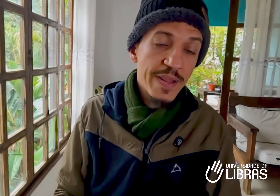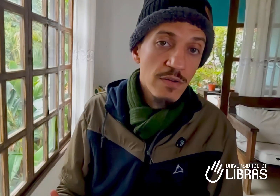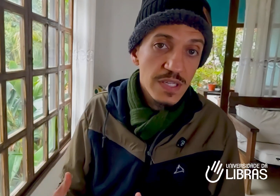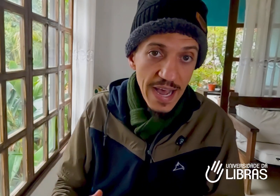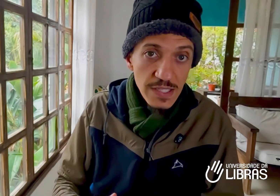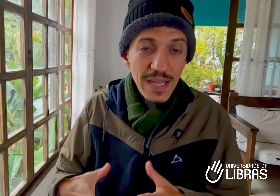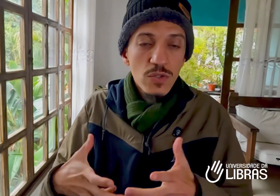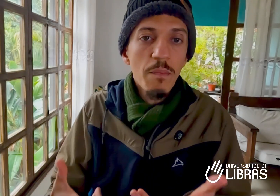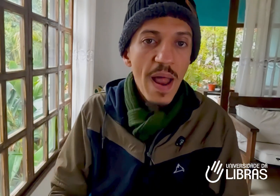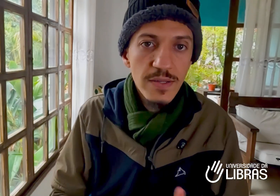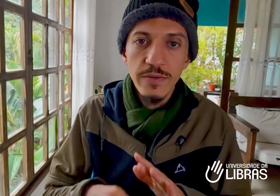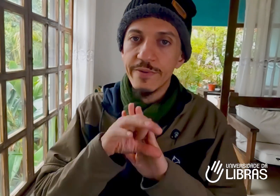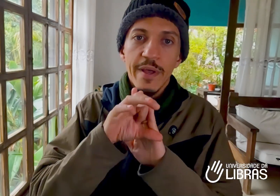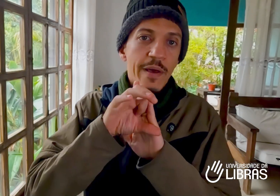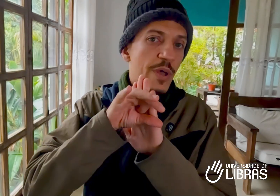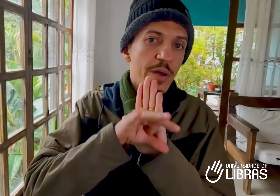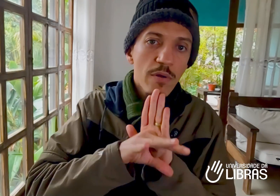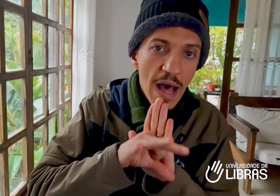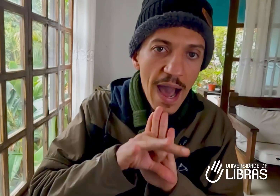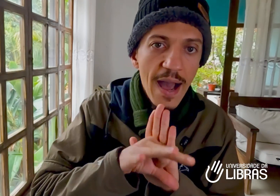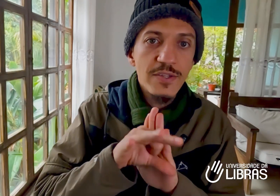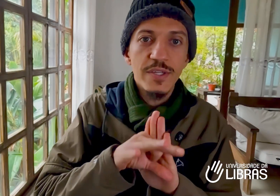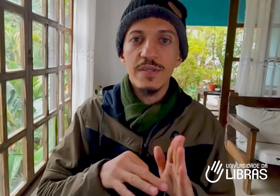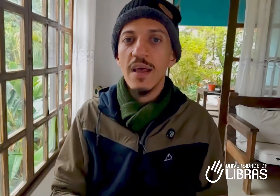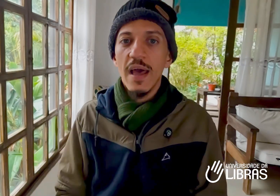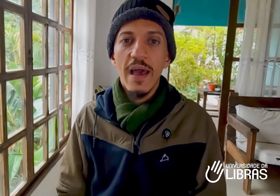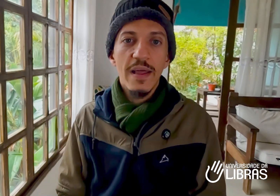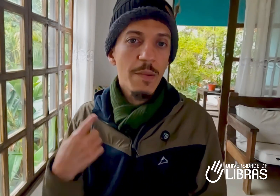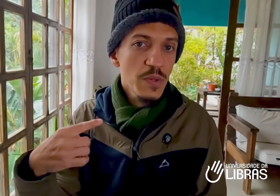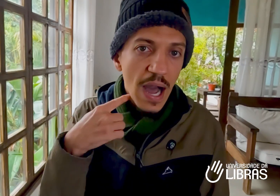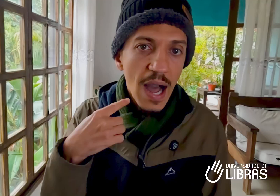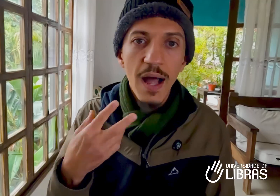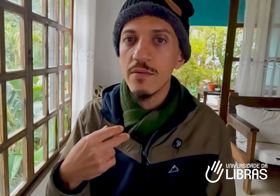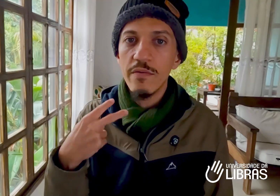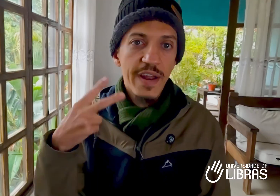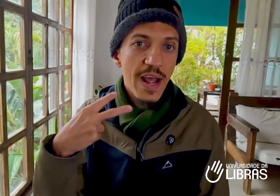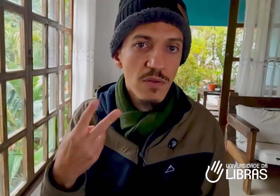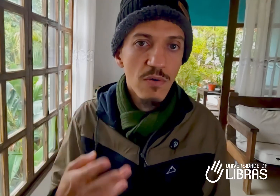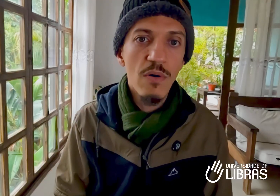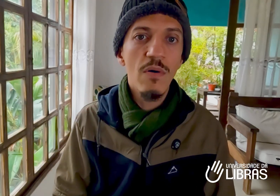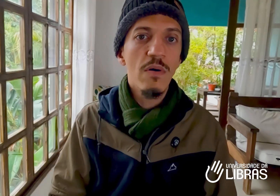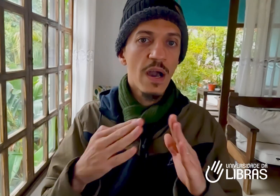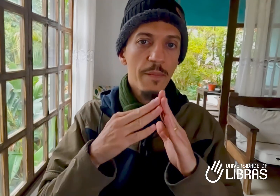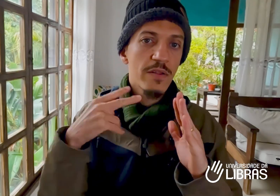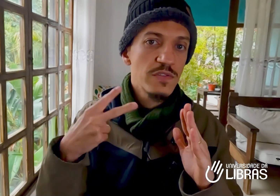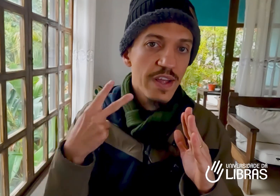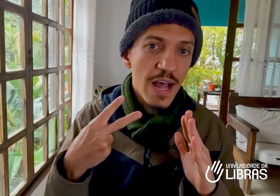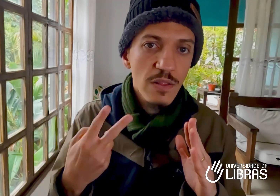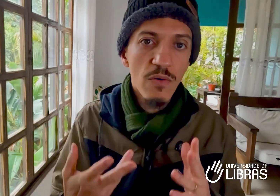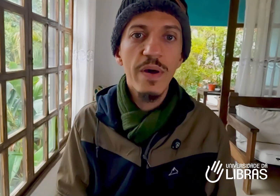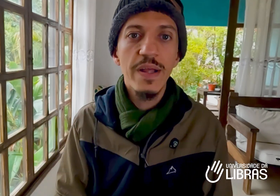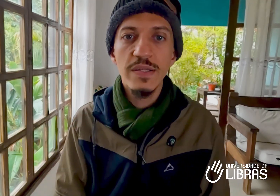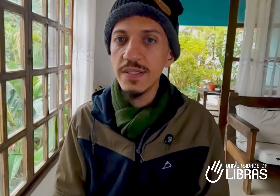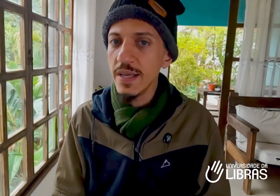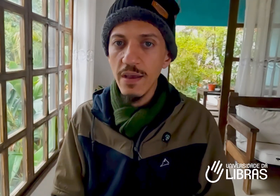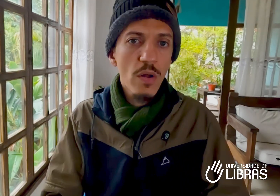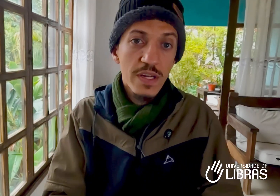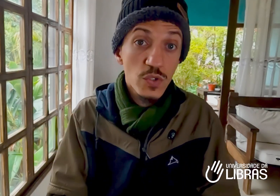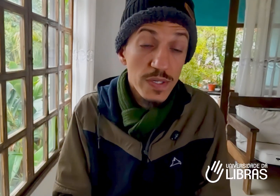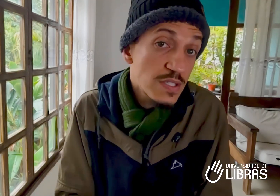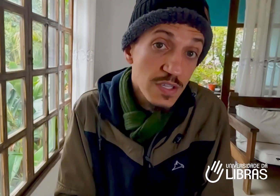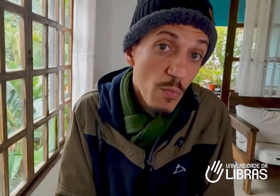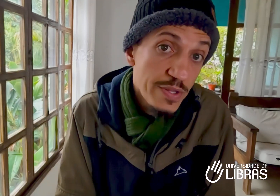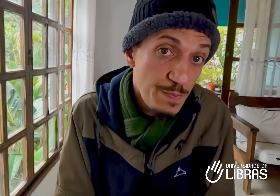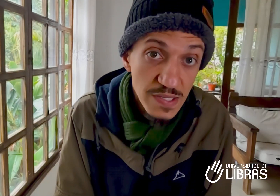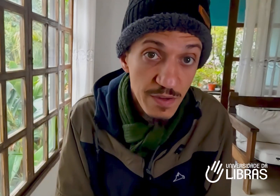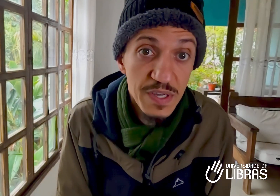vai aprendendo sinais mais complexos, currículo Lattes, deputado, vereador, Câmara dos Vereadores e outras